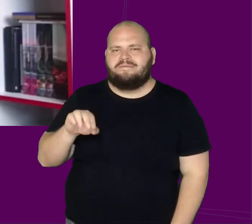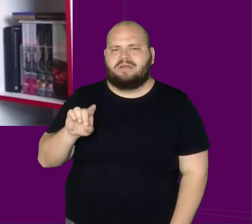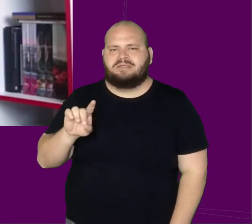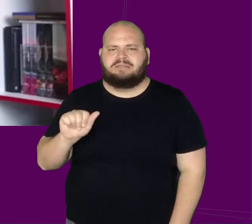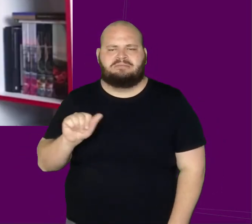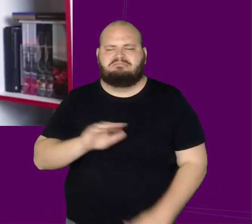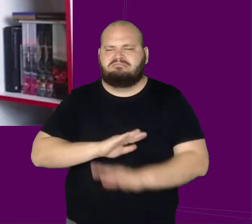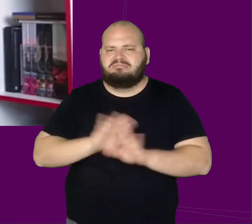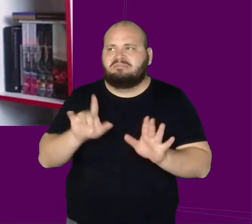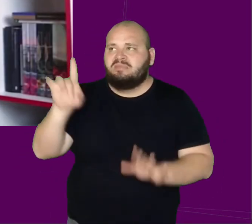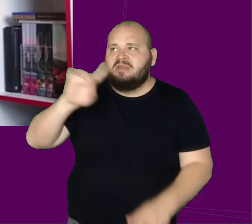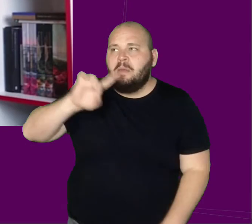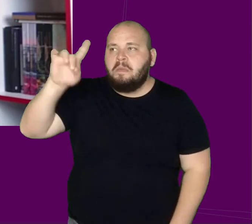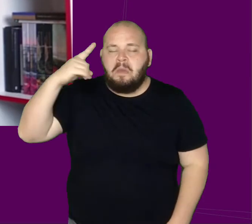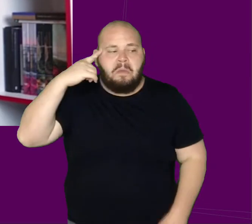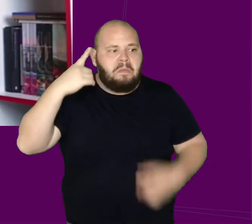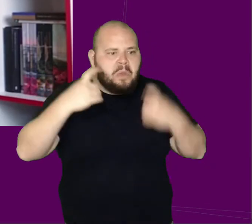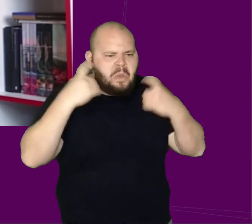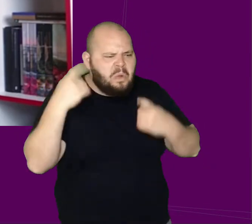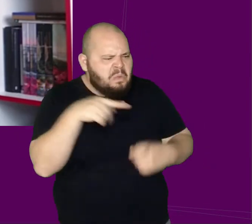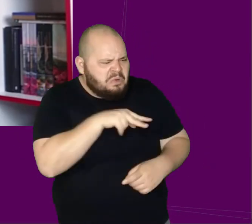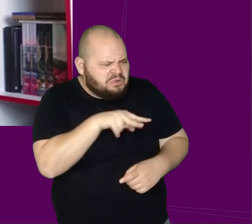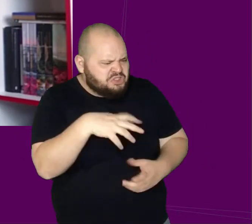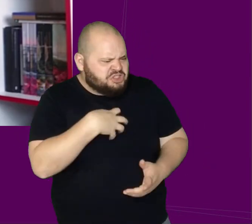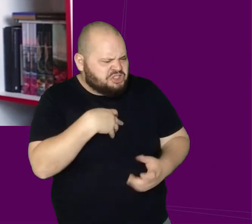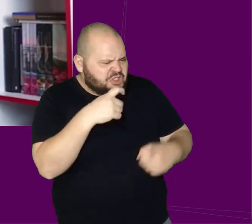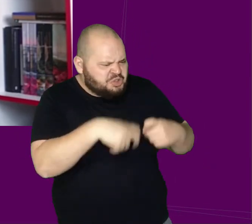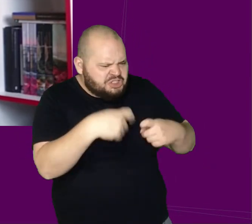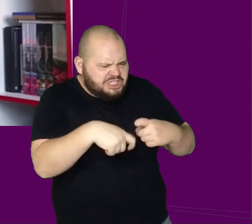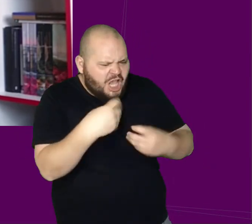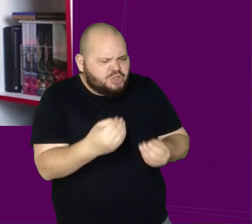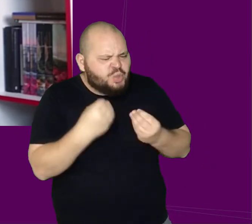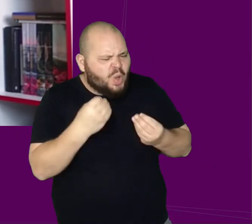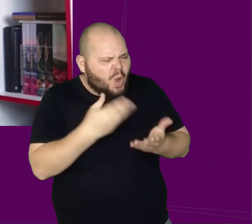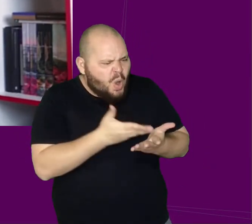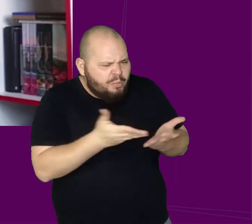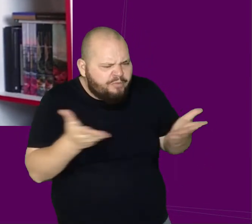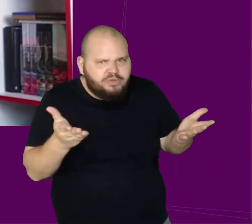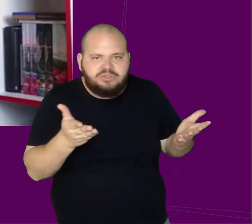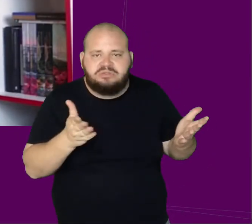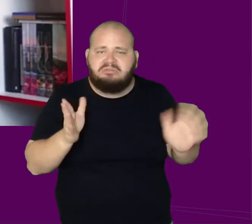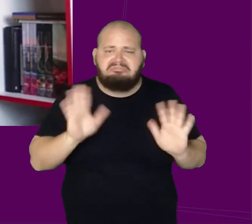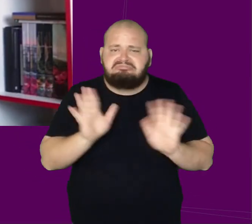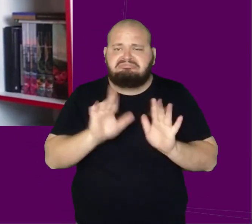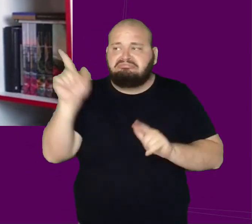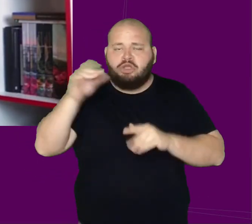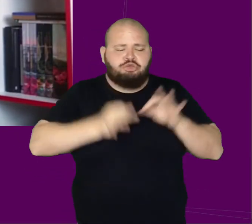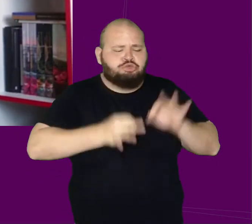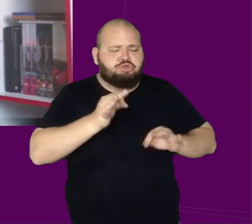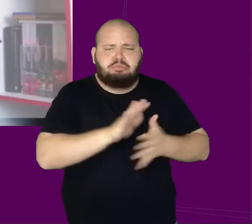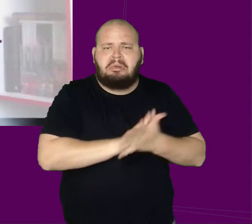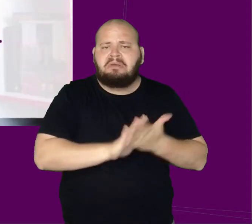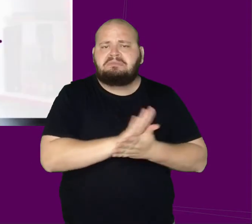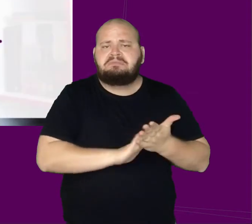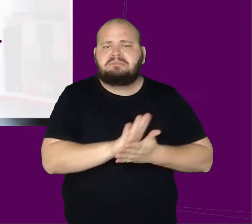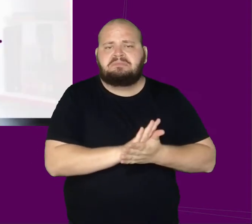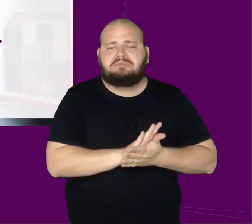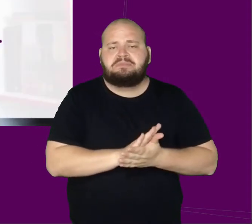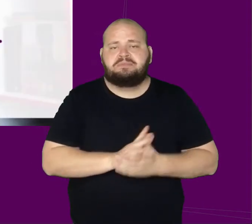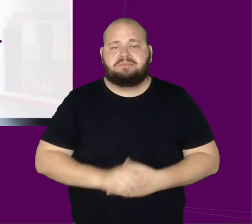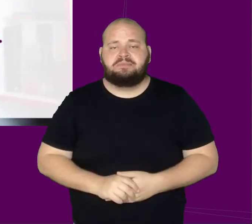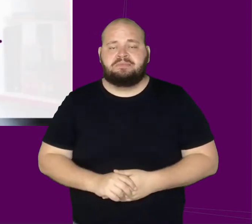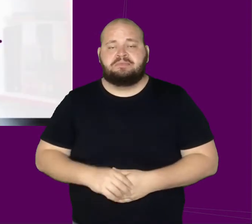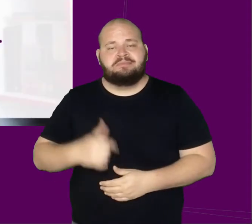como é que a gente faz sexo. Deus não está julgando isso, né? Ele não é pudico nesse sentido. Quando tudo